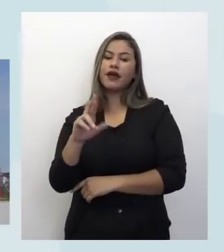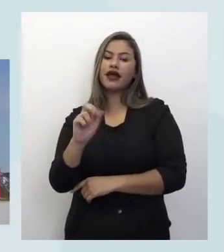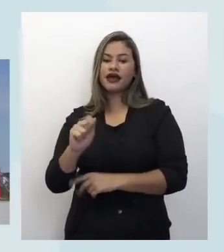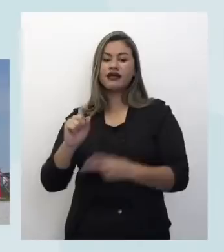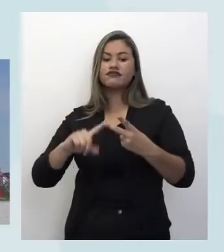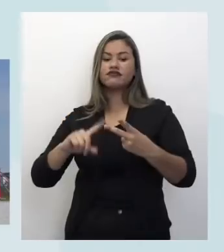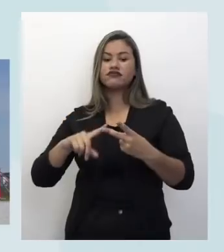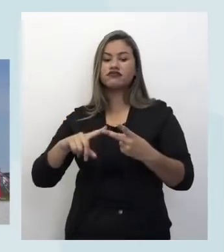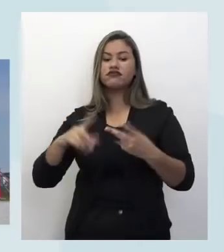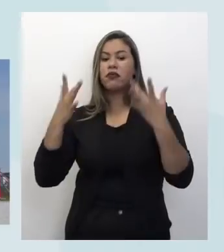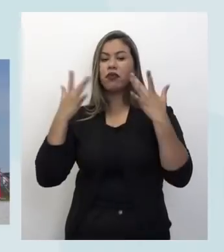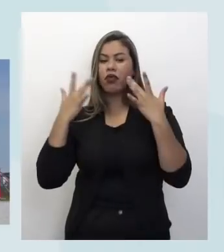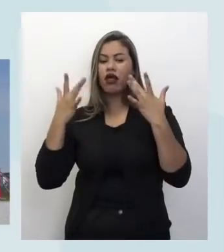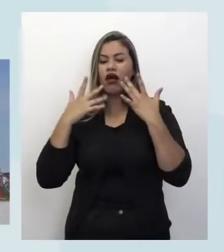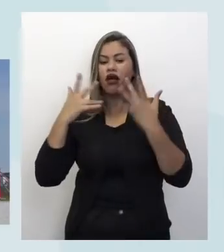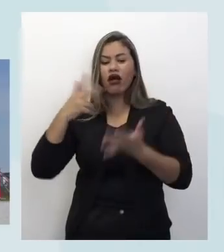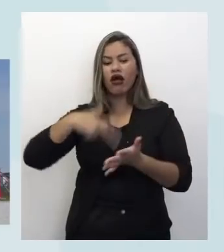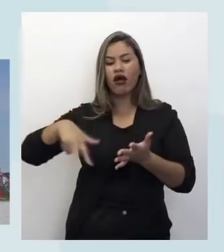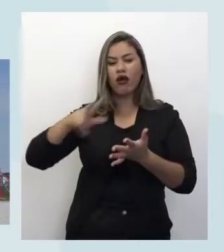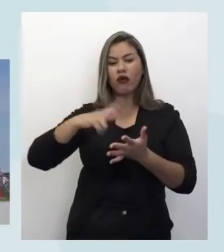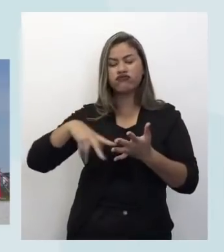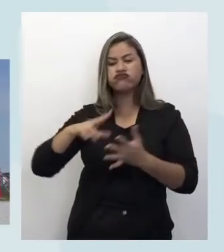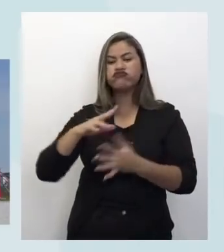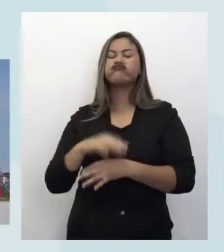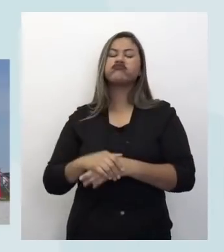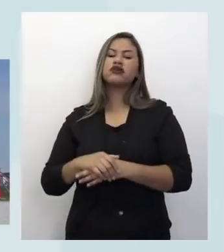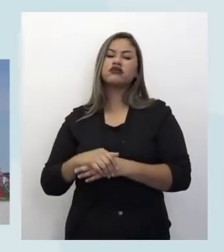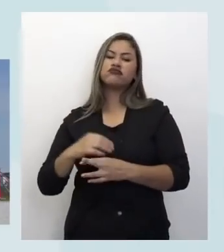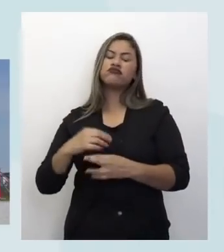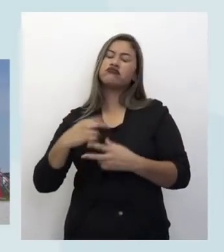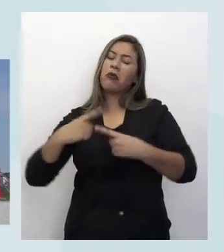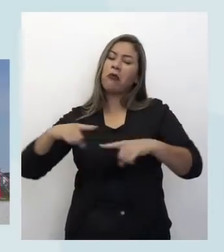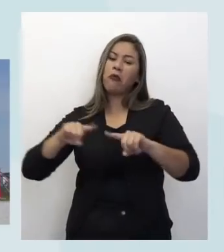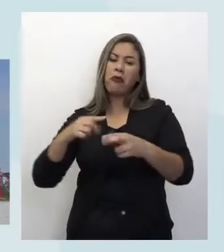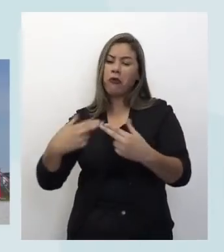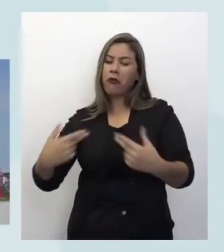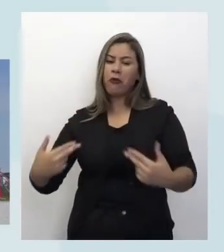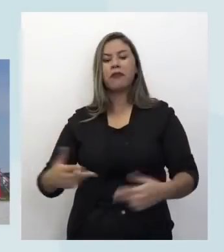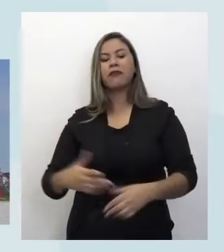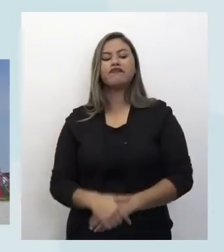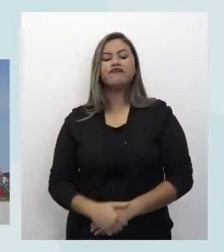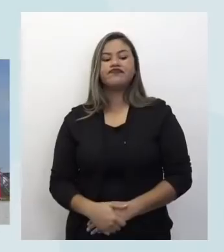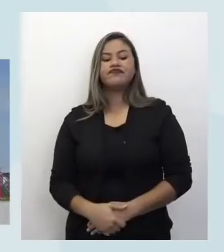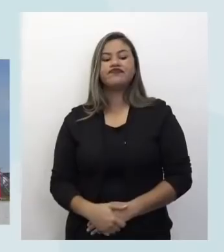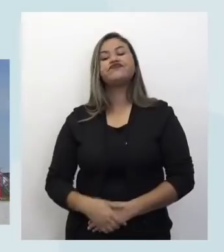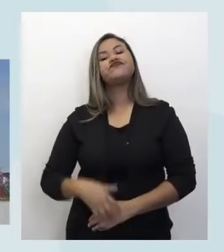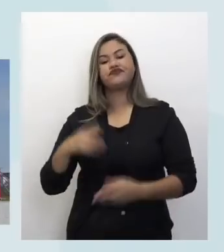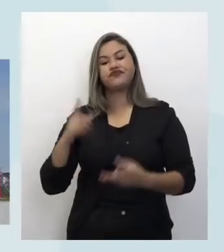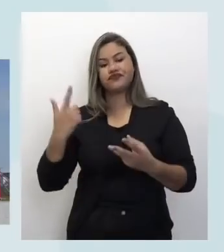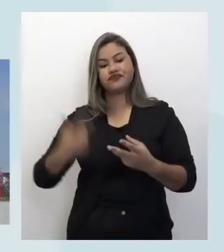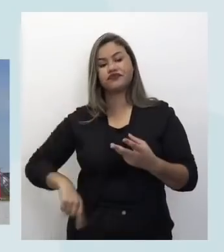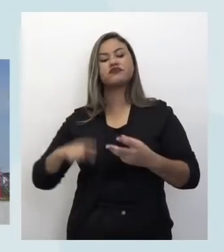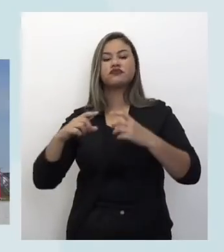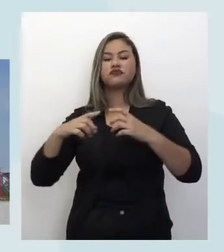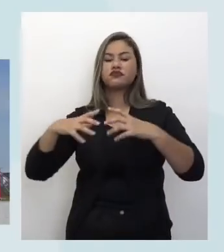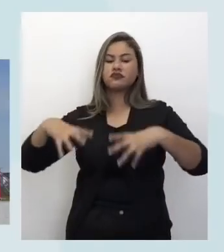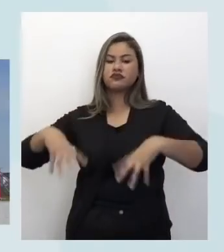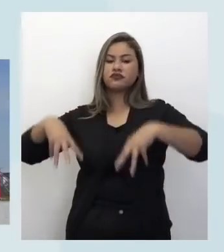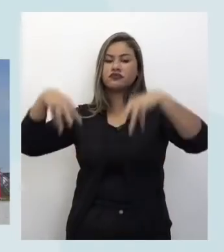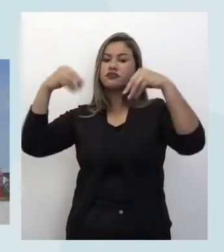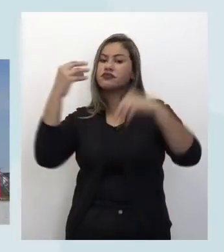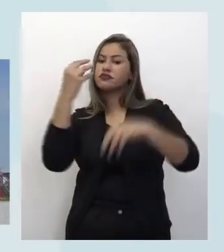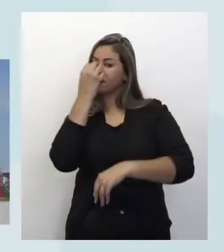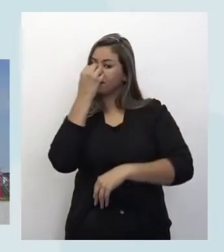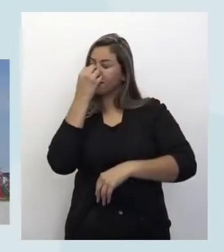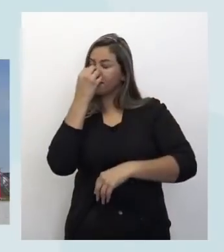os musicais de contos de fada, entre outros. E, finalmente, o circo, que é um espetáculo alegre e